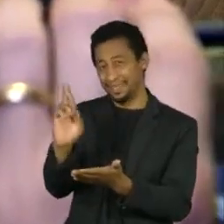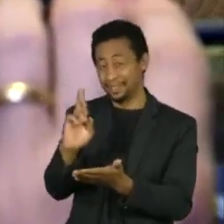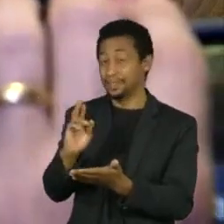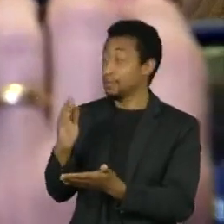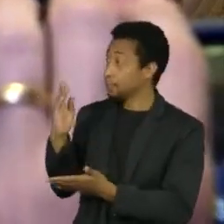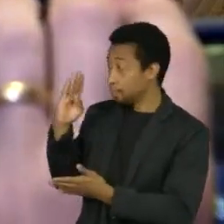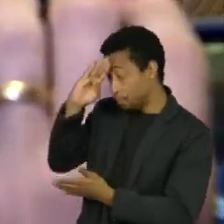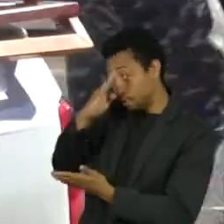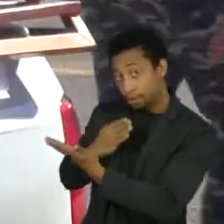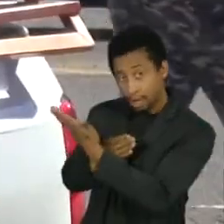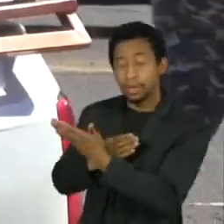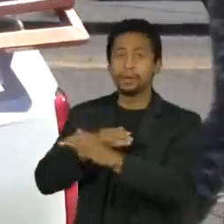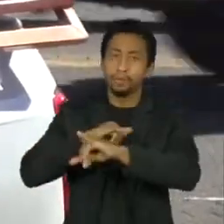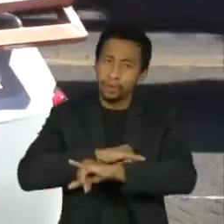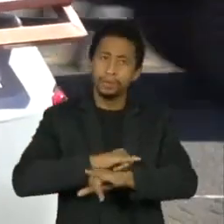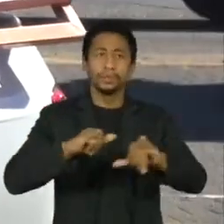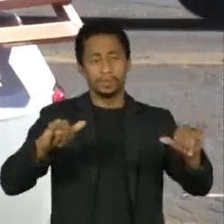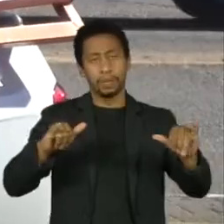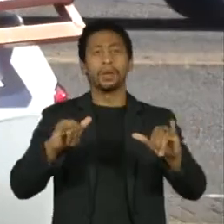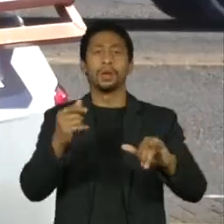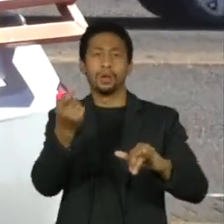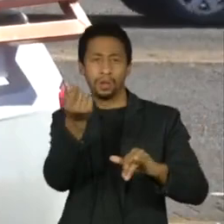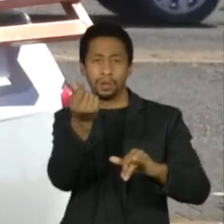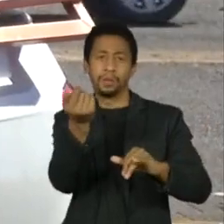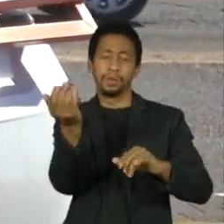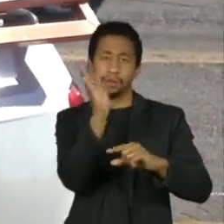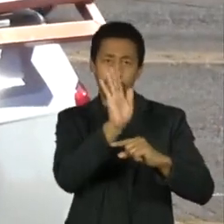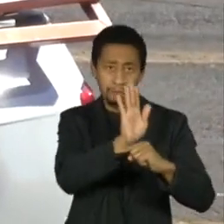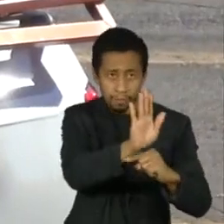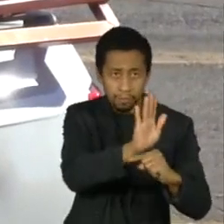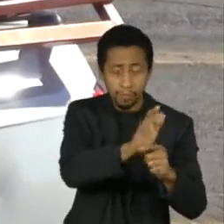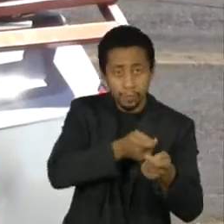Brasil para realizar os pagamentos a parcela ainda não tem data para começar a ser paga